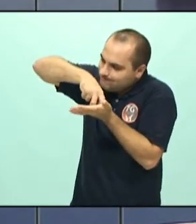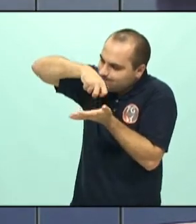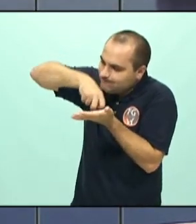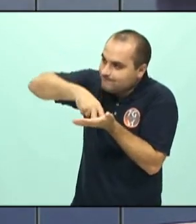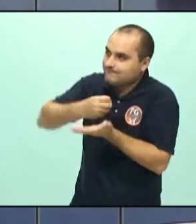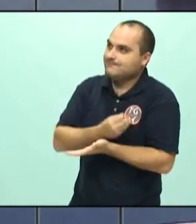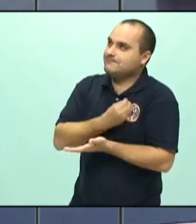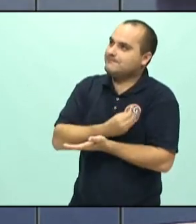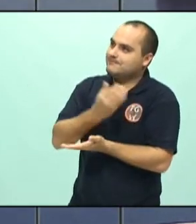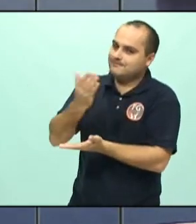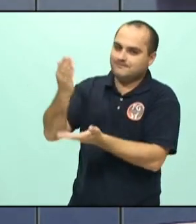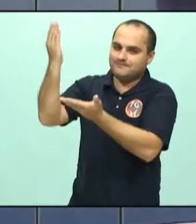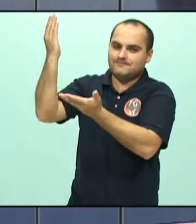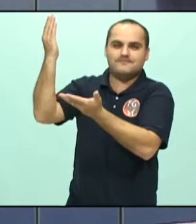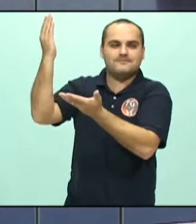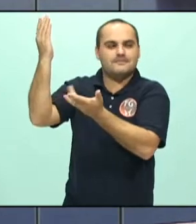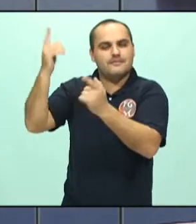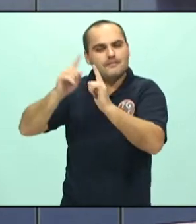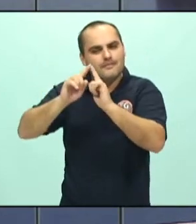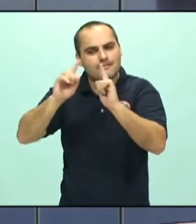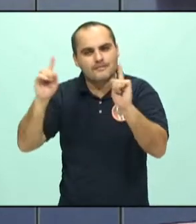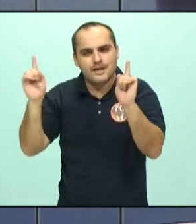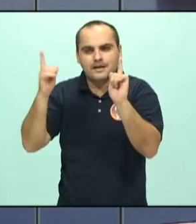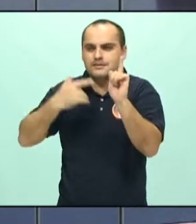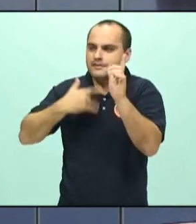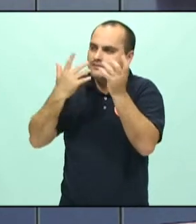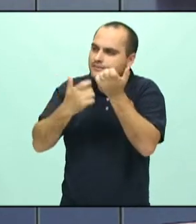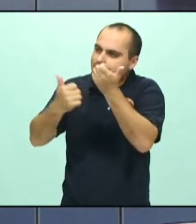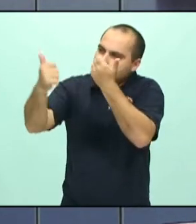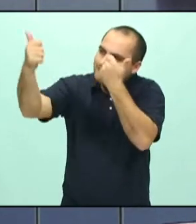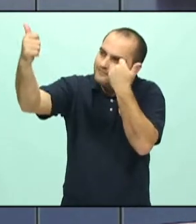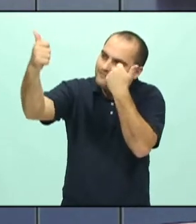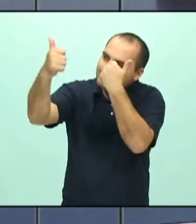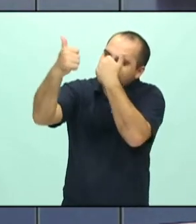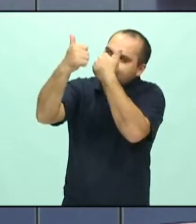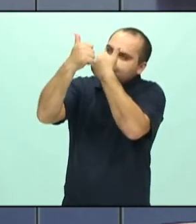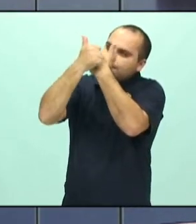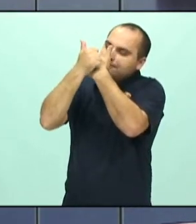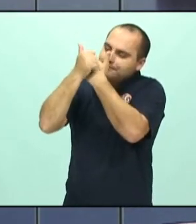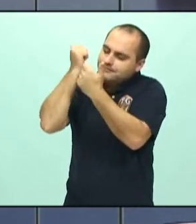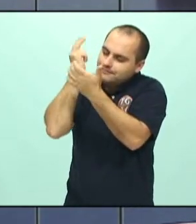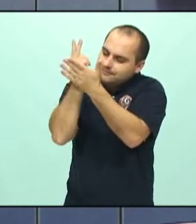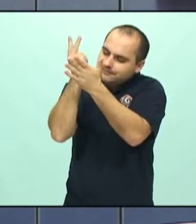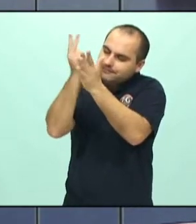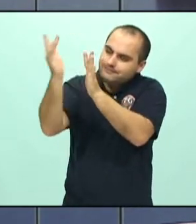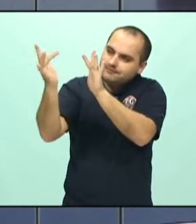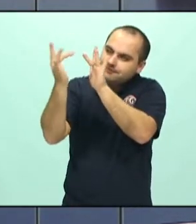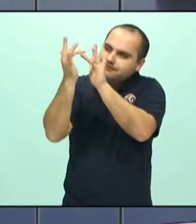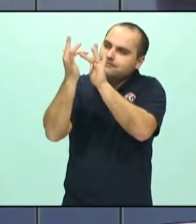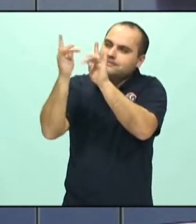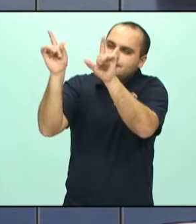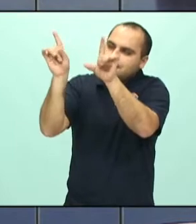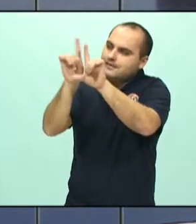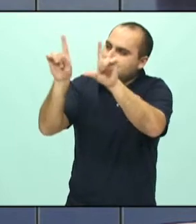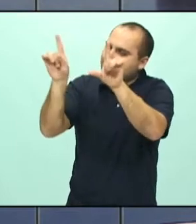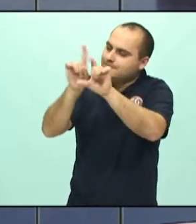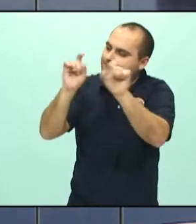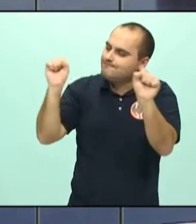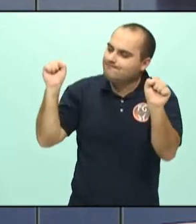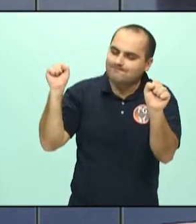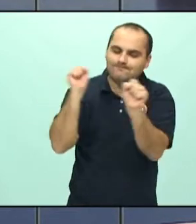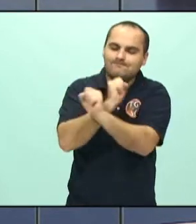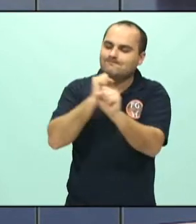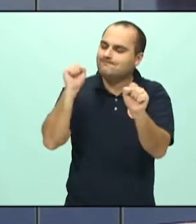pés. Mais perto eu quero estar, Senhor, e te adorar